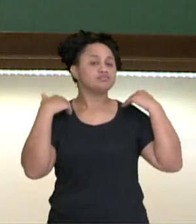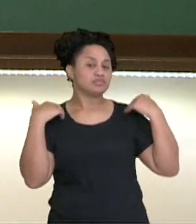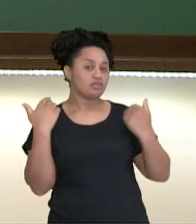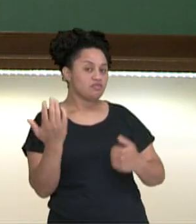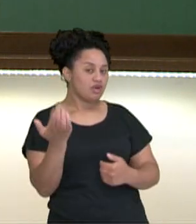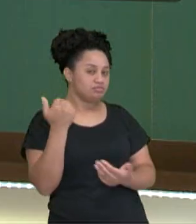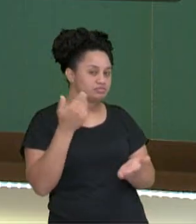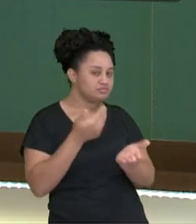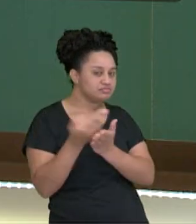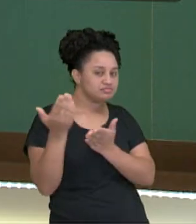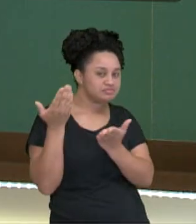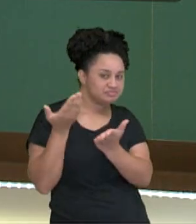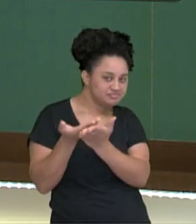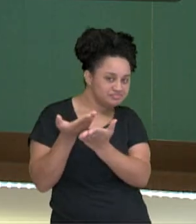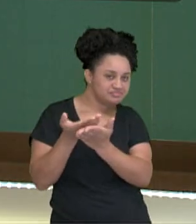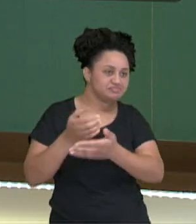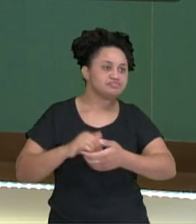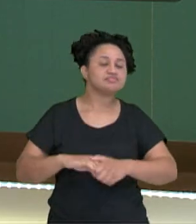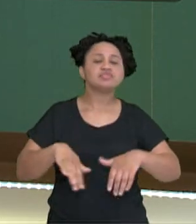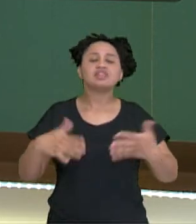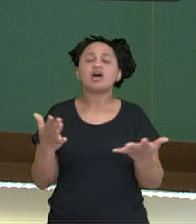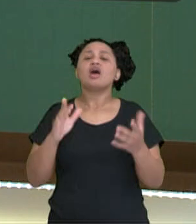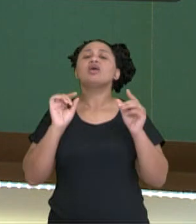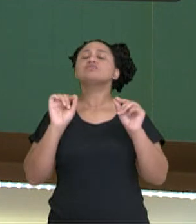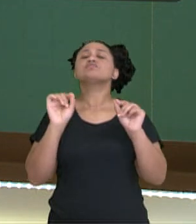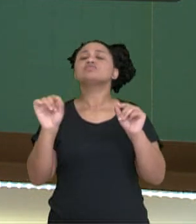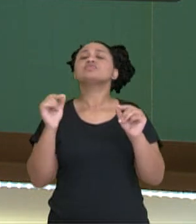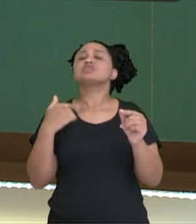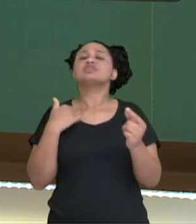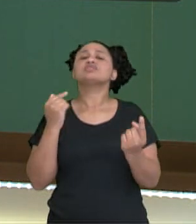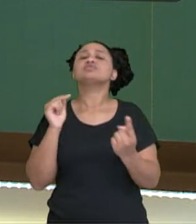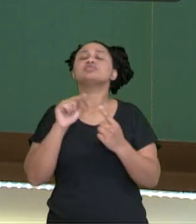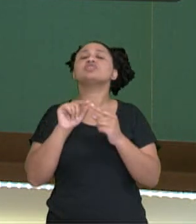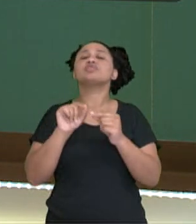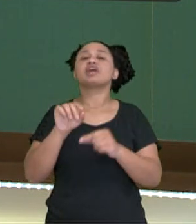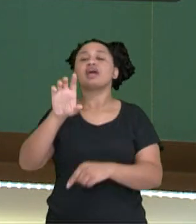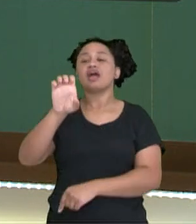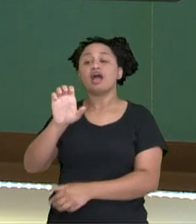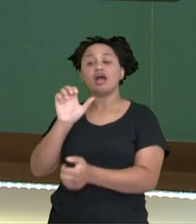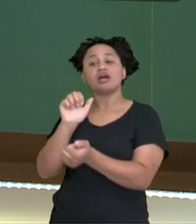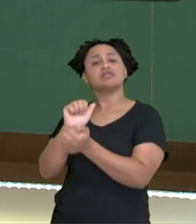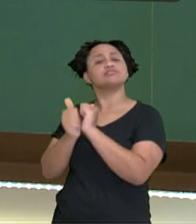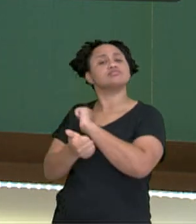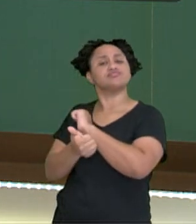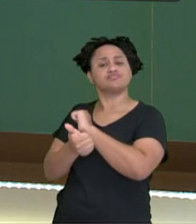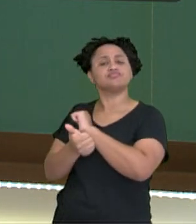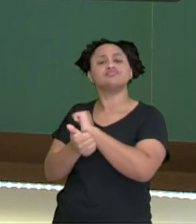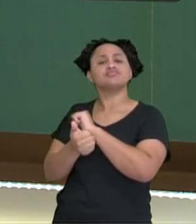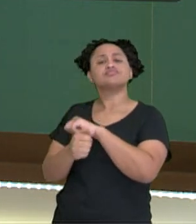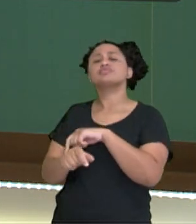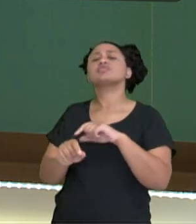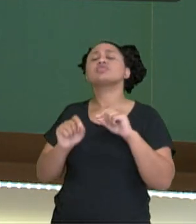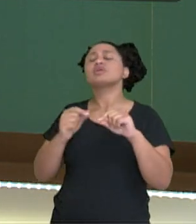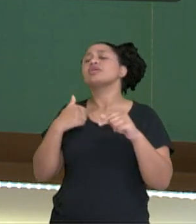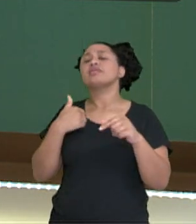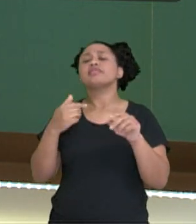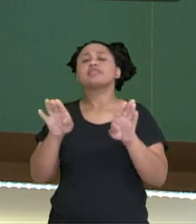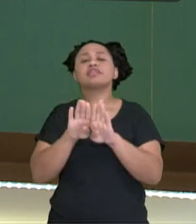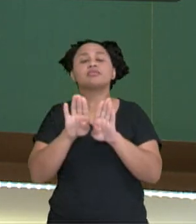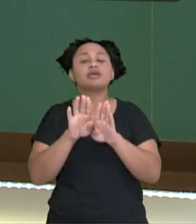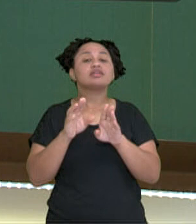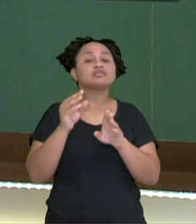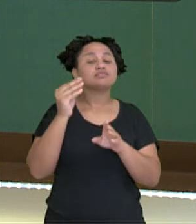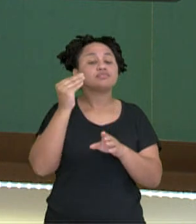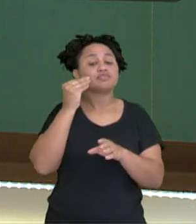então? Então, nós estamos conversando sobre os e-sports, né? E tentando identificar